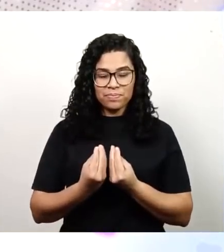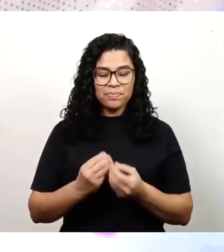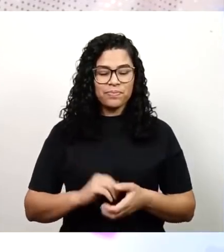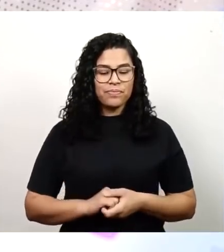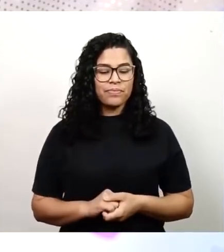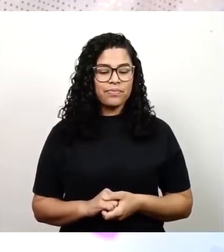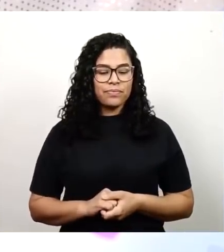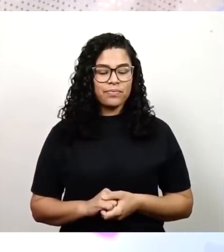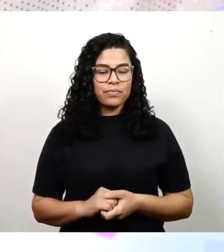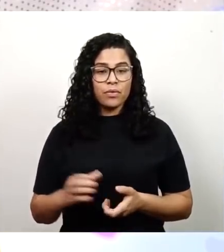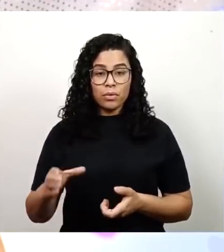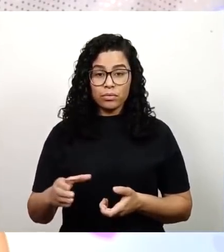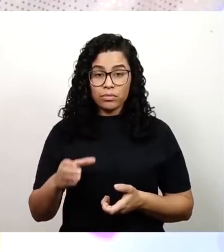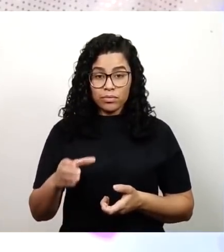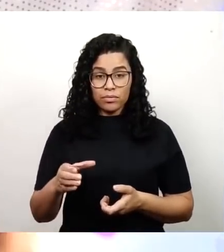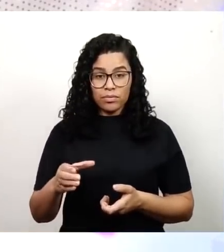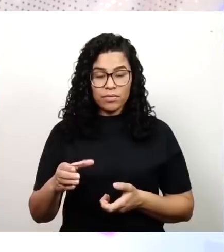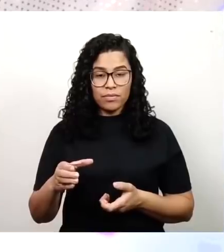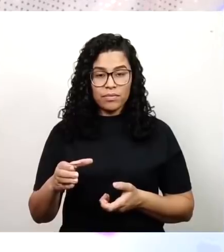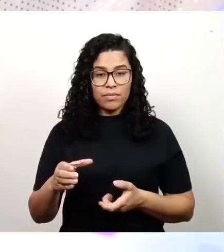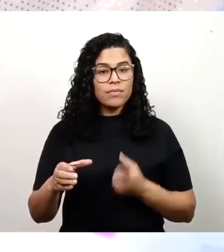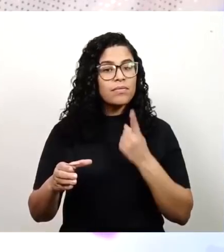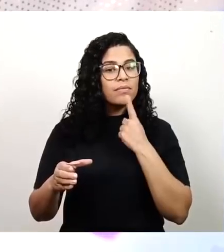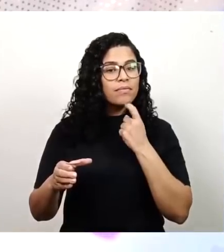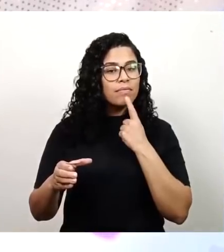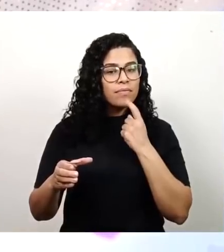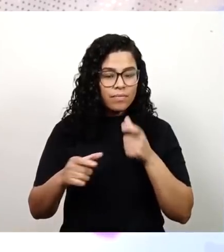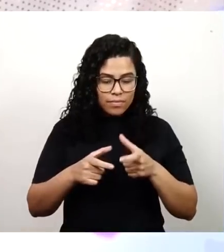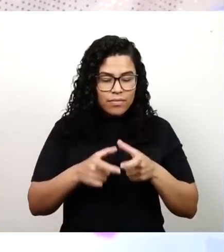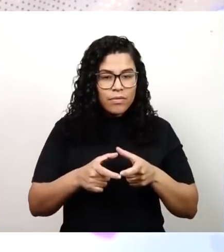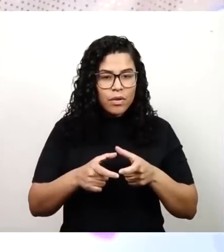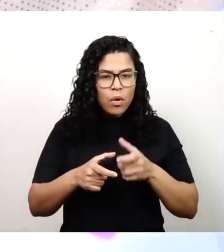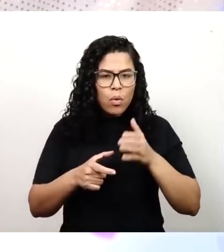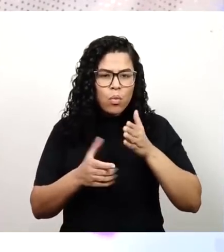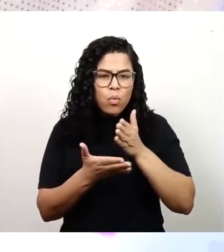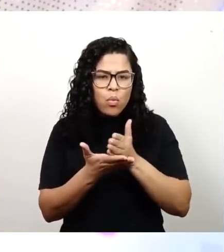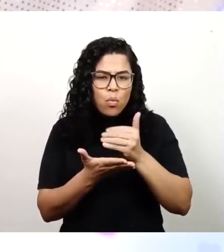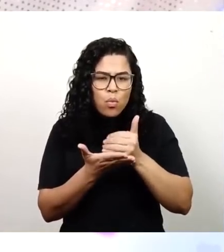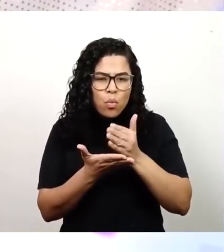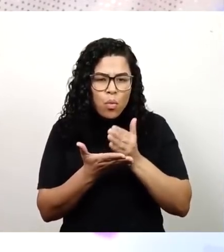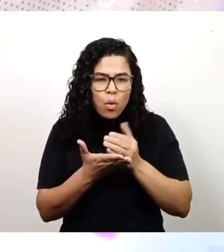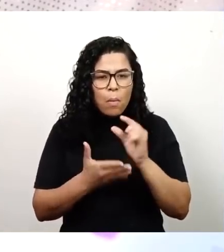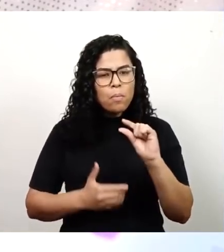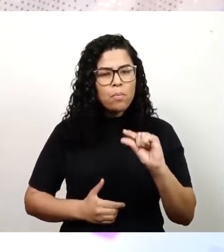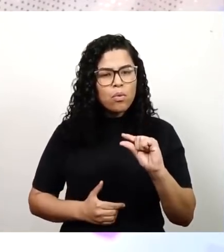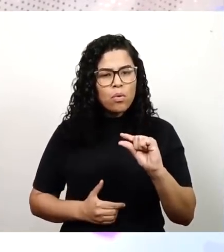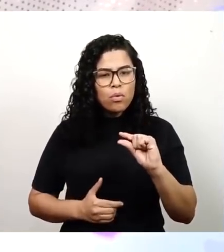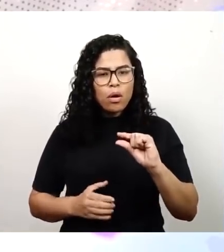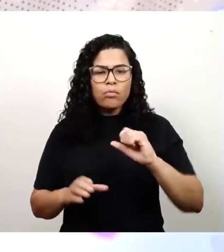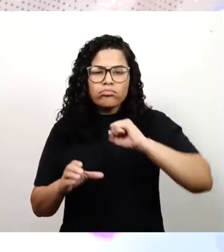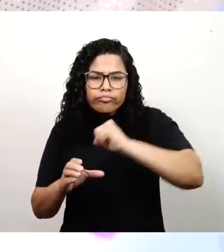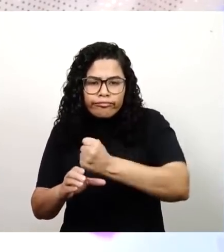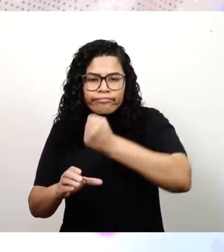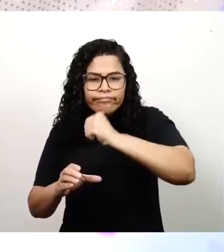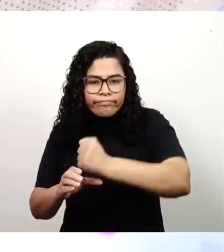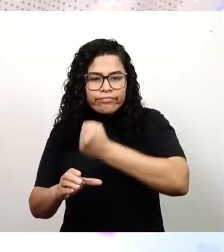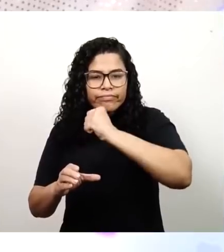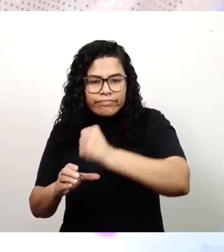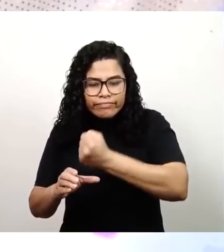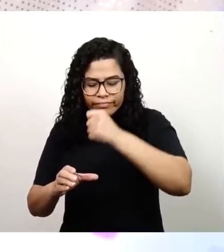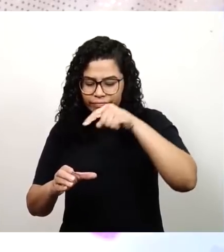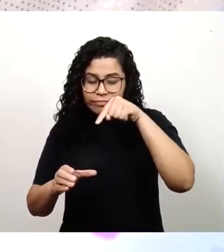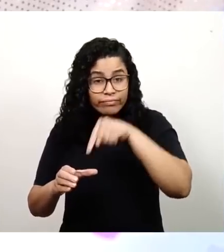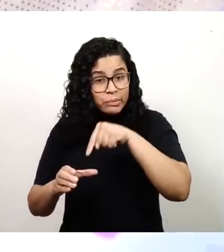Como eu fiz? Eu peguei um potinho, coloquei uns pedacinhos de beterraba, amassei um